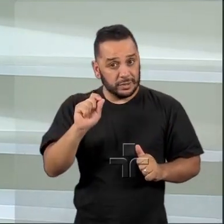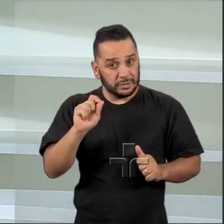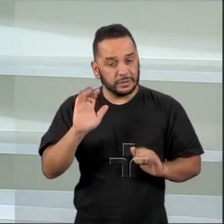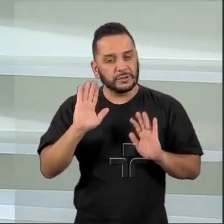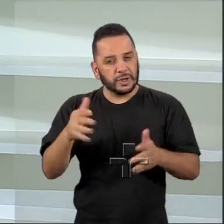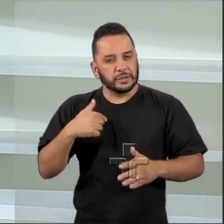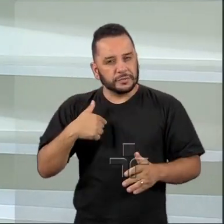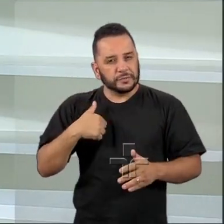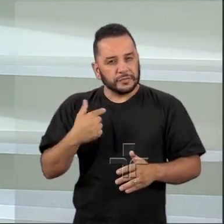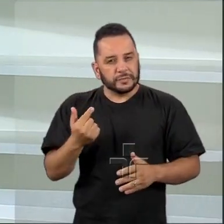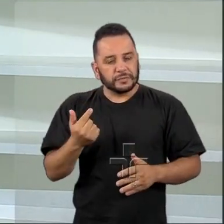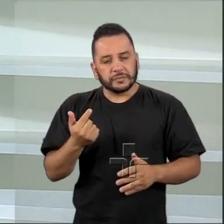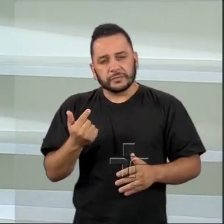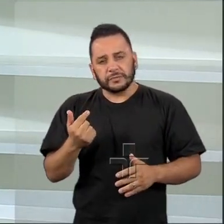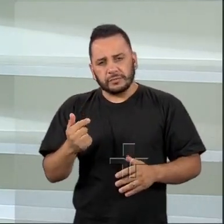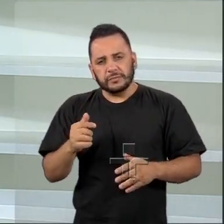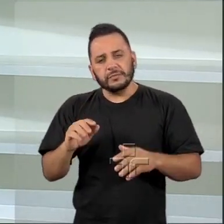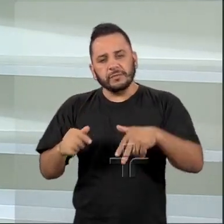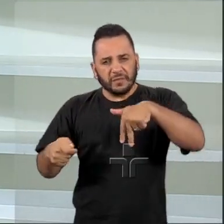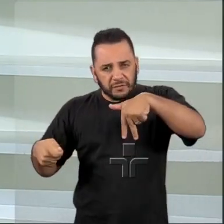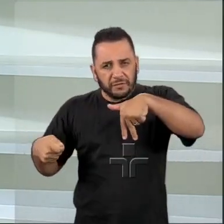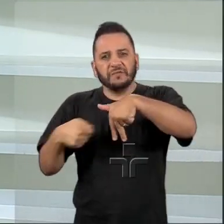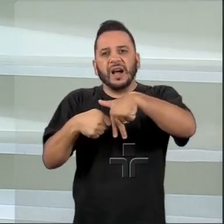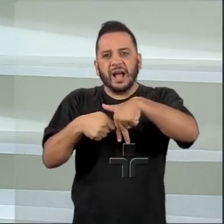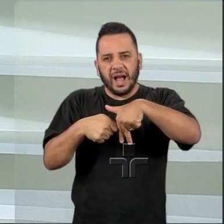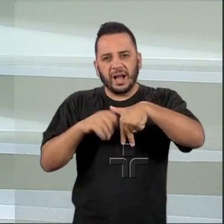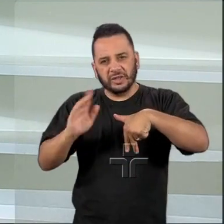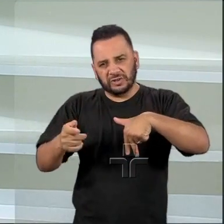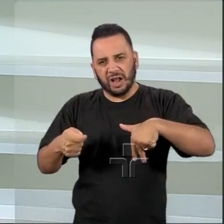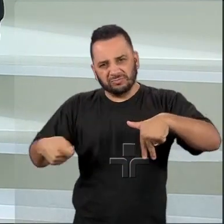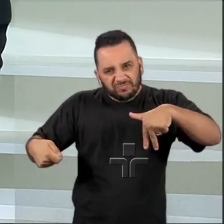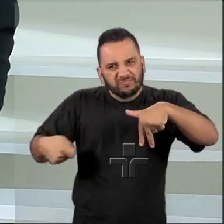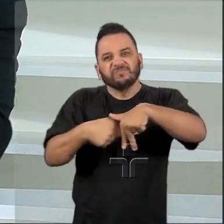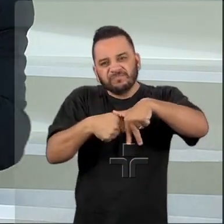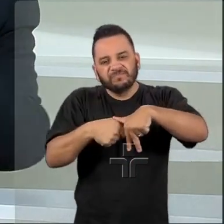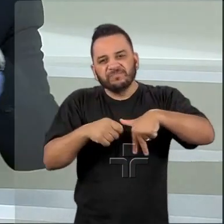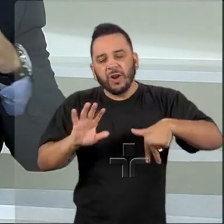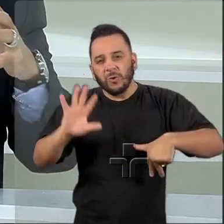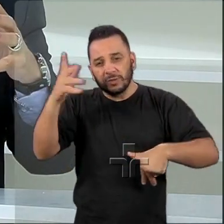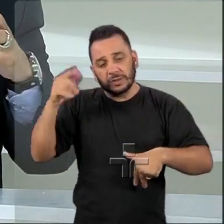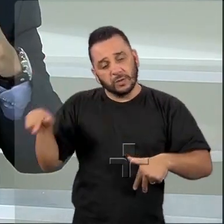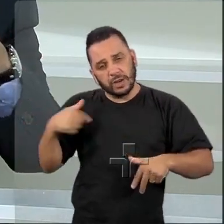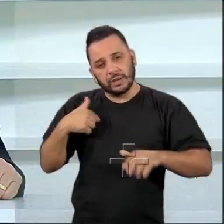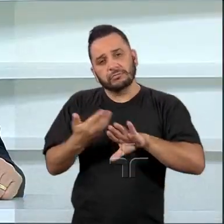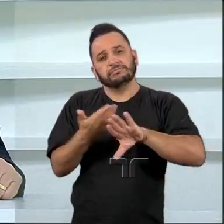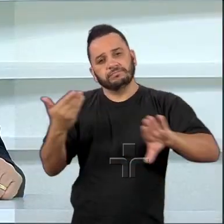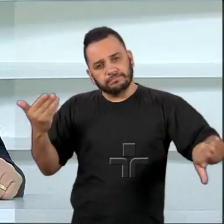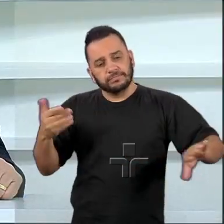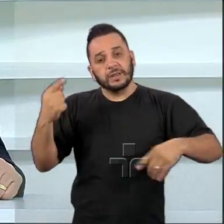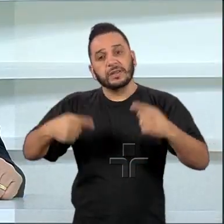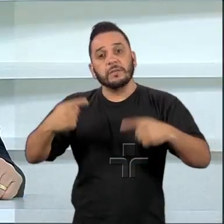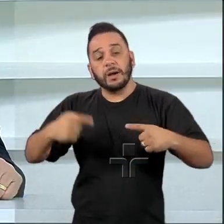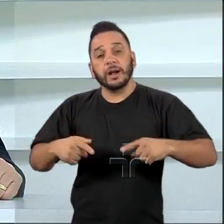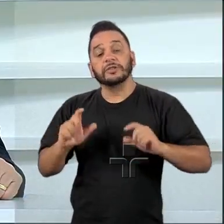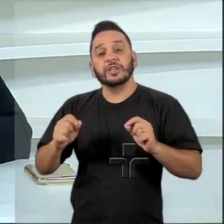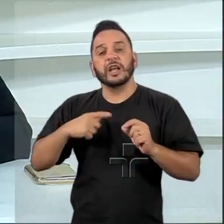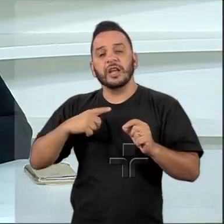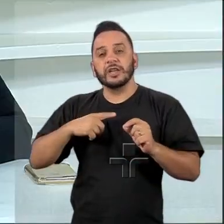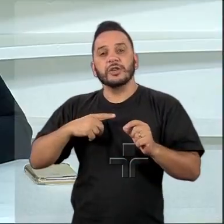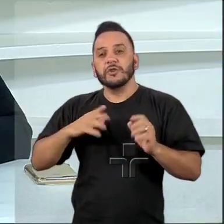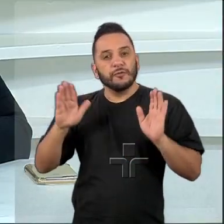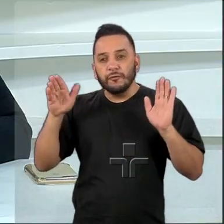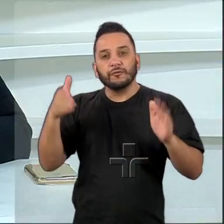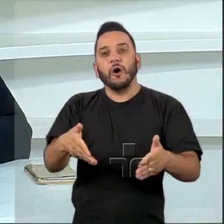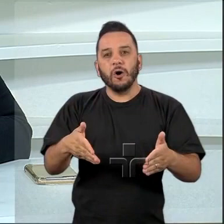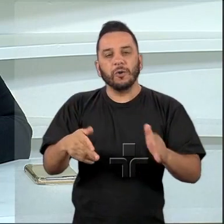Vem o acidente, vem o incidente, a facada, e ele fica fora dos debates também. E quem vira o foco dos